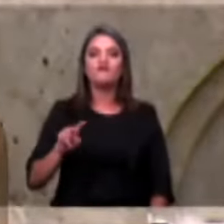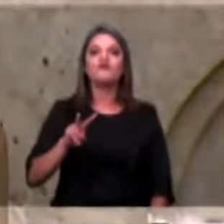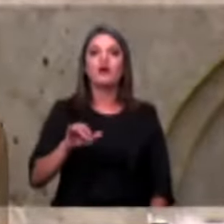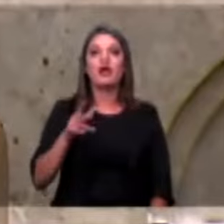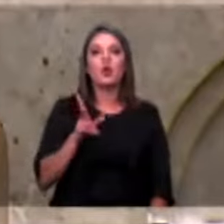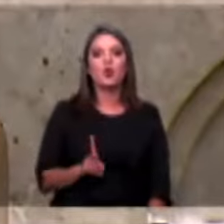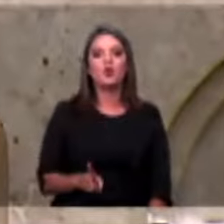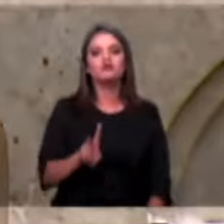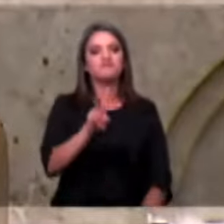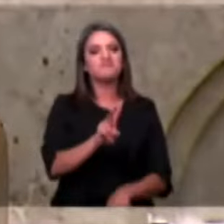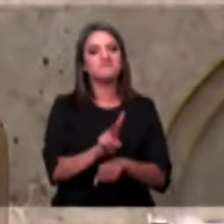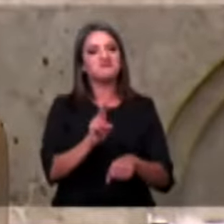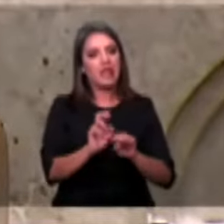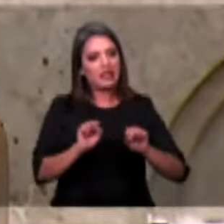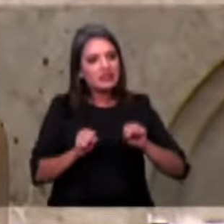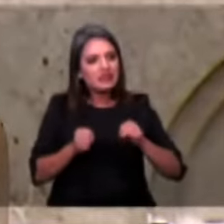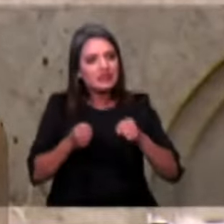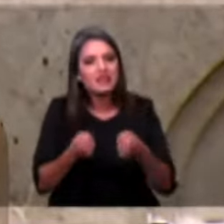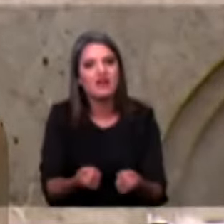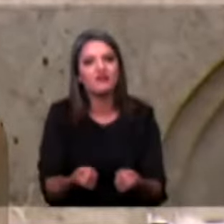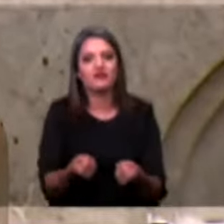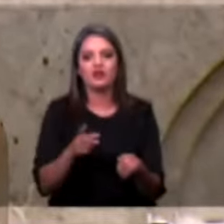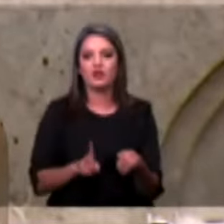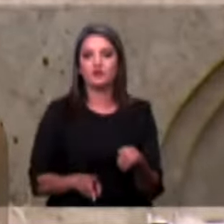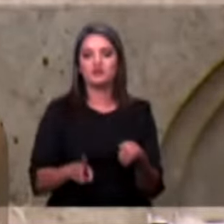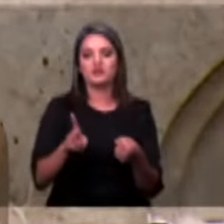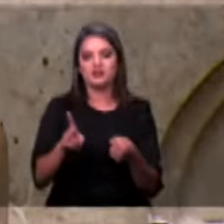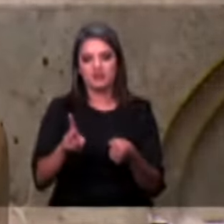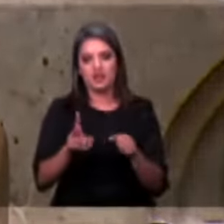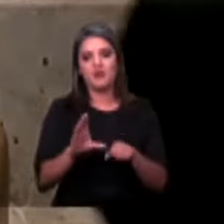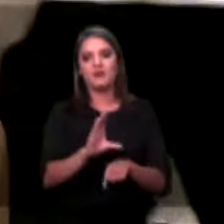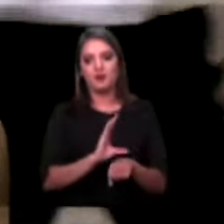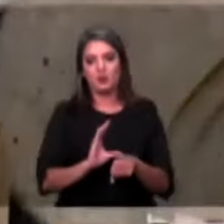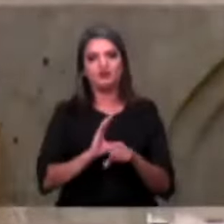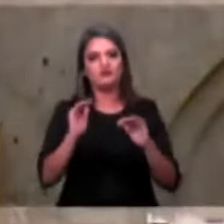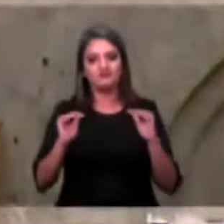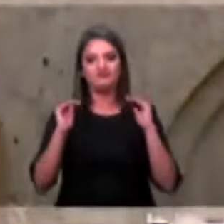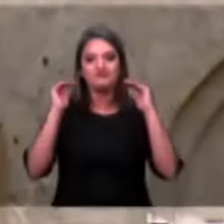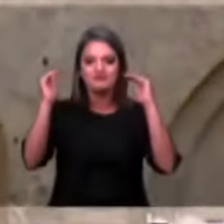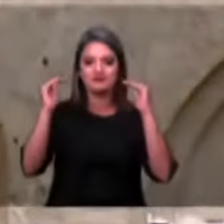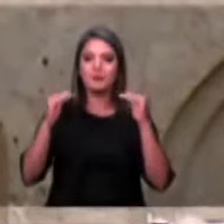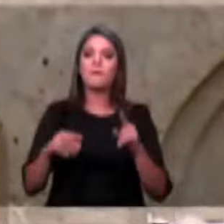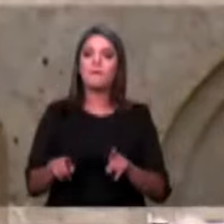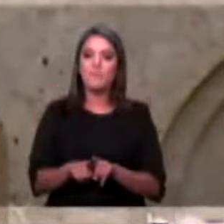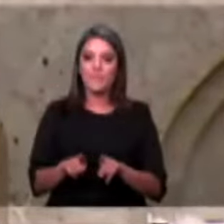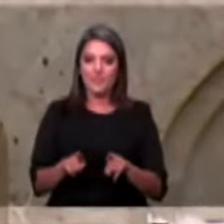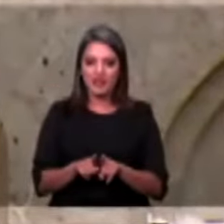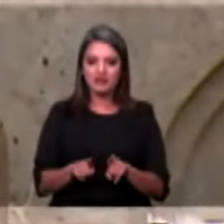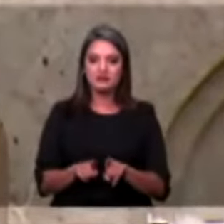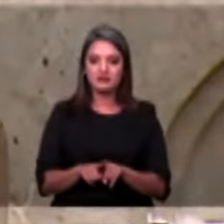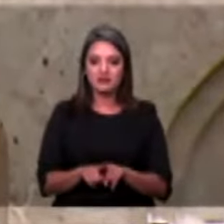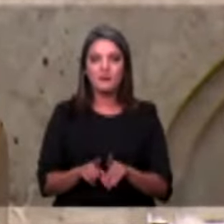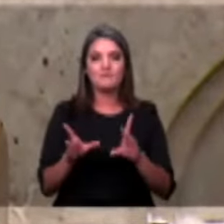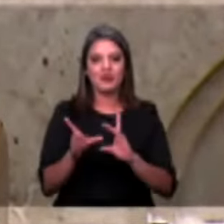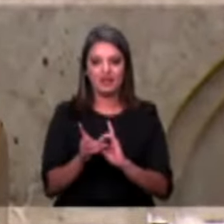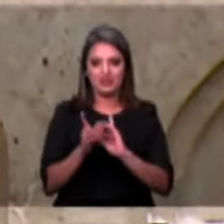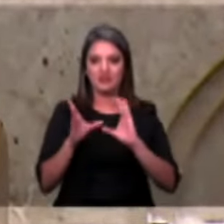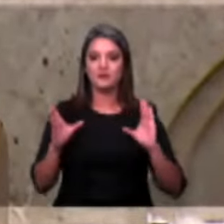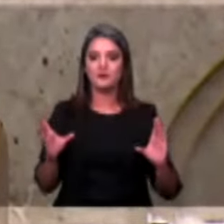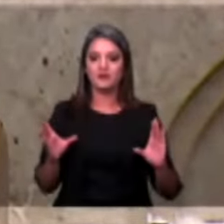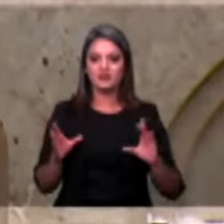vigilante na defesa incondicional da supremacia da Constituição e da integridade da ordem democrática.